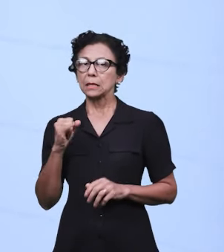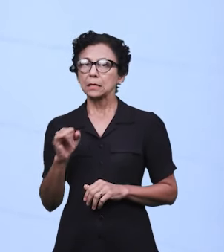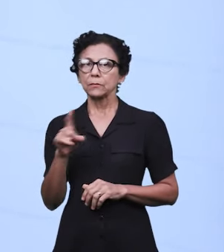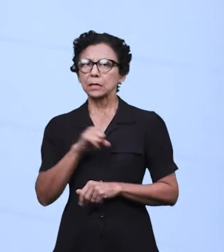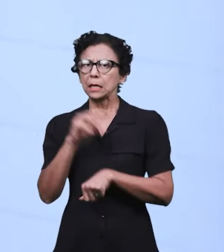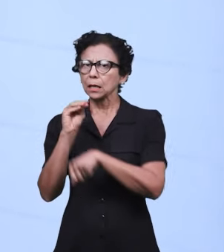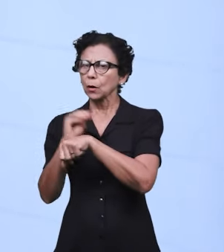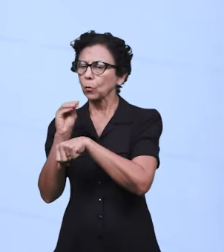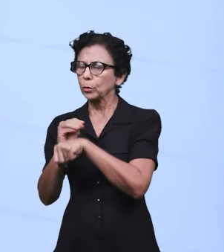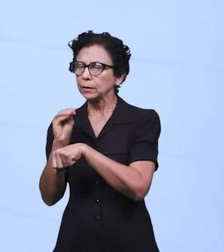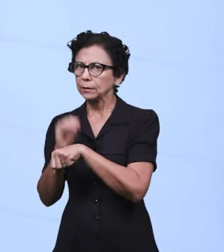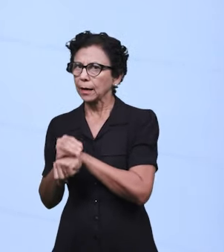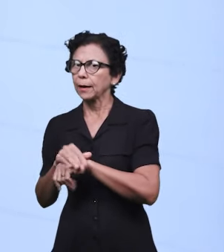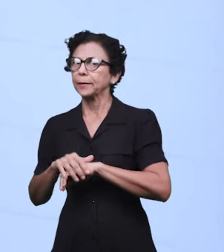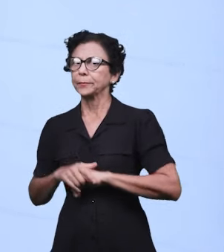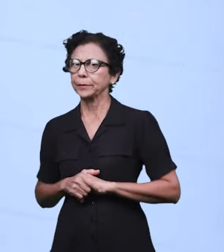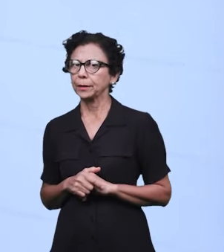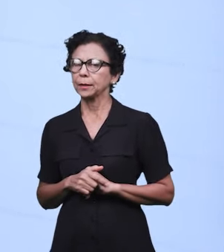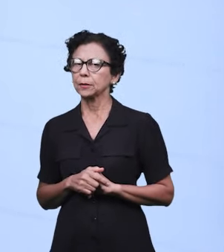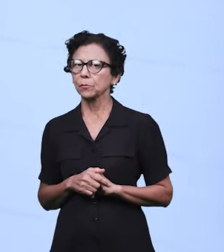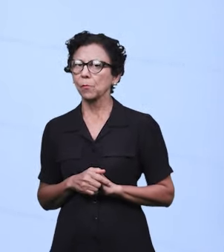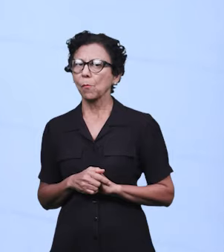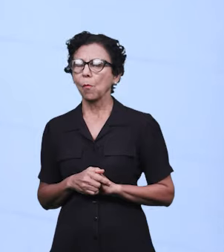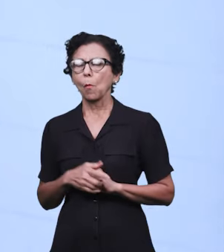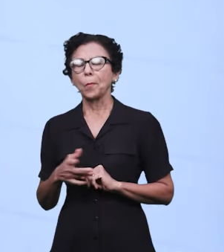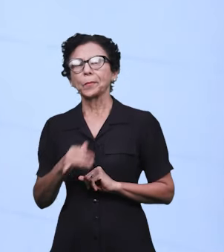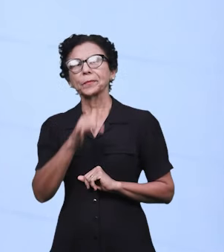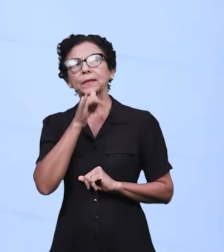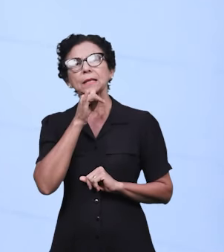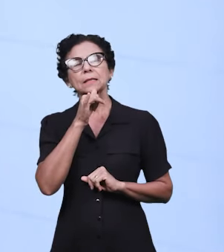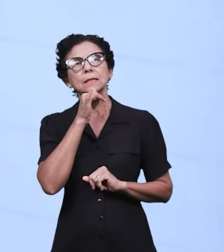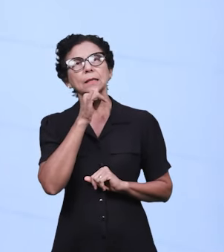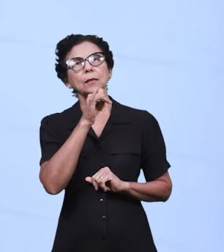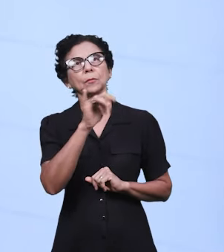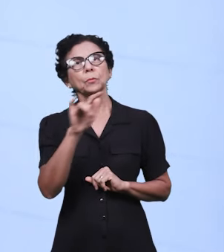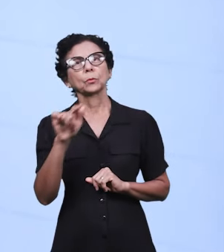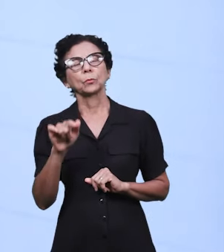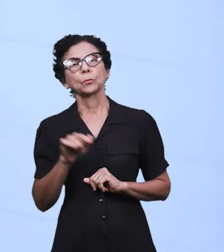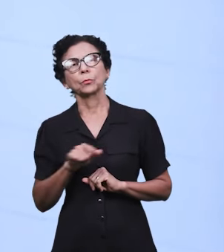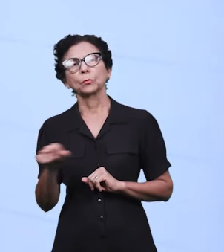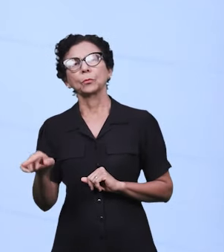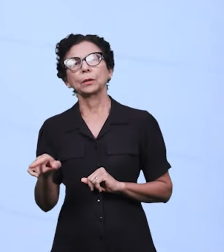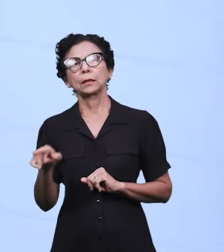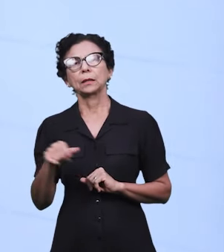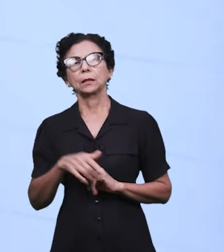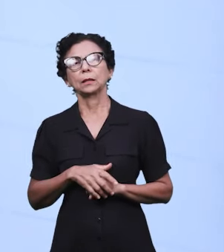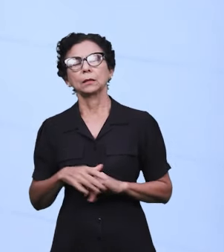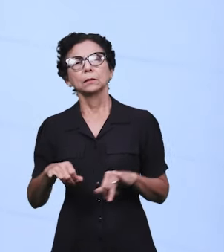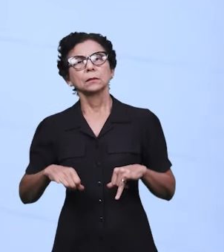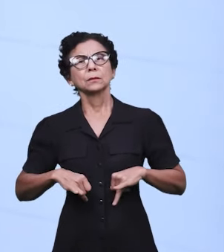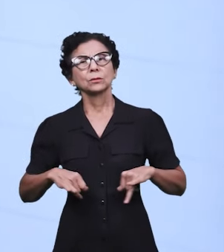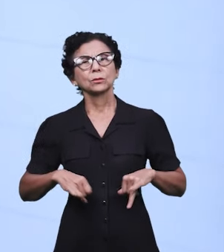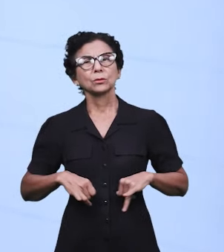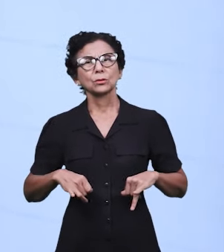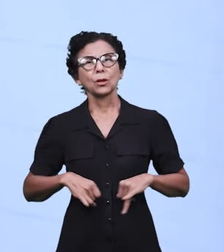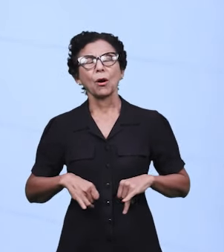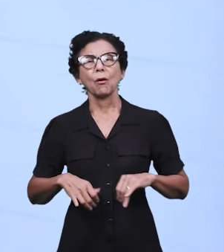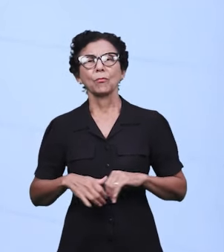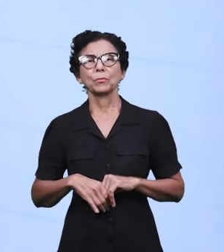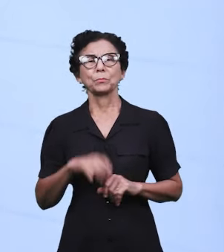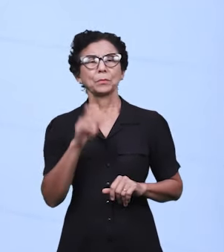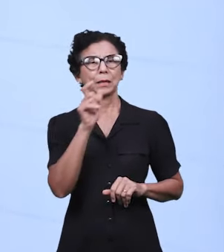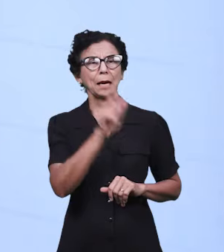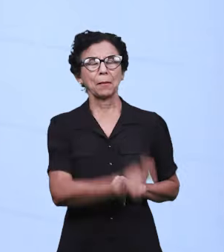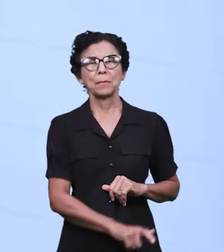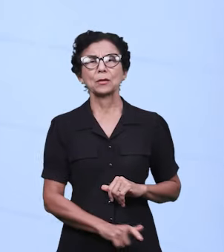da violência contra o idoso. Então, por exemplo, quando o idoso ele sofre o maltrato,